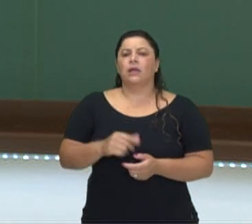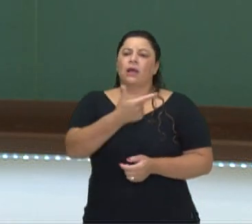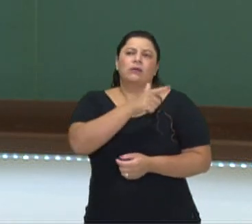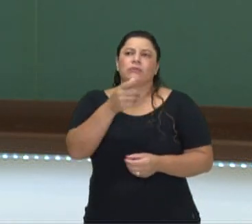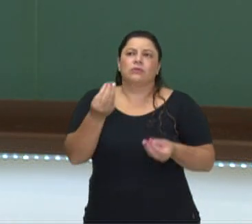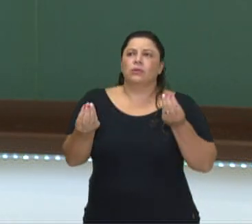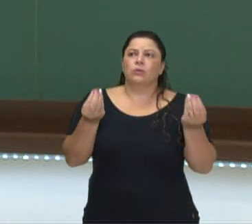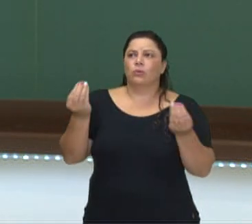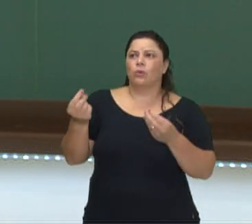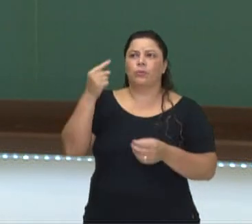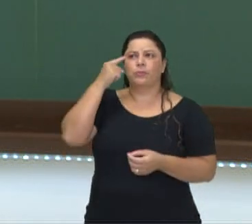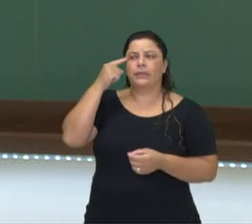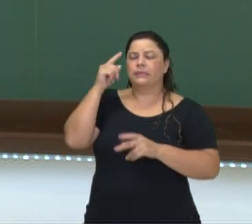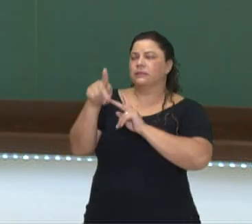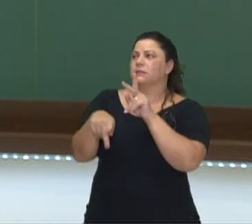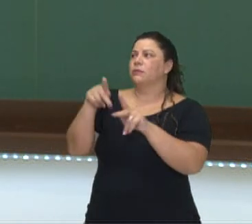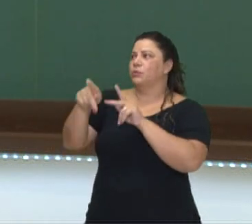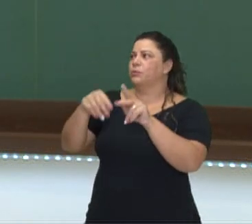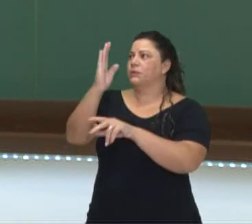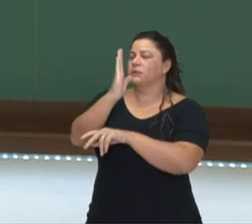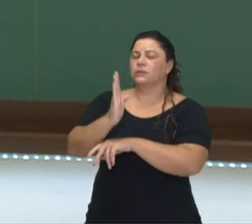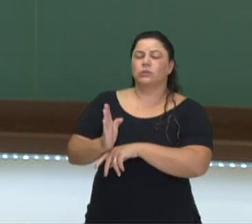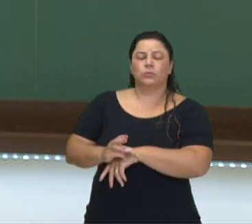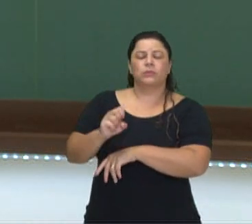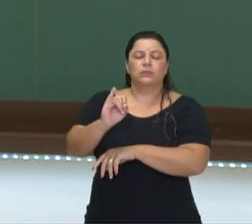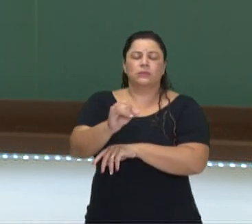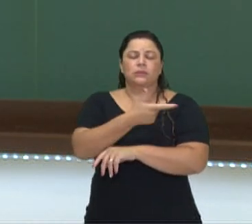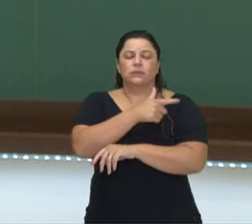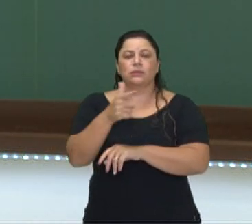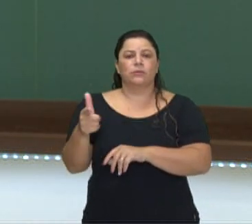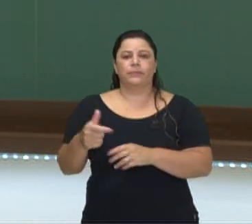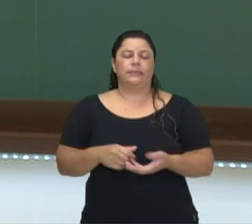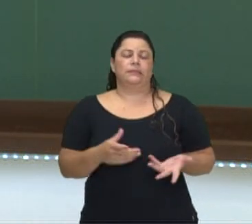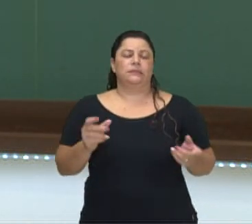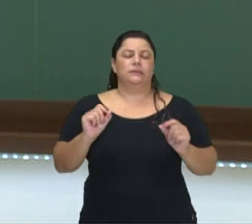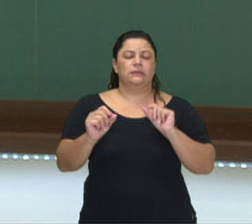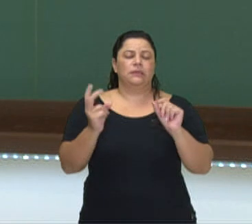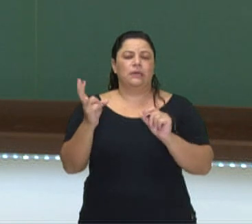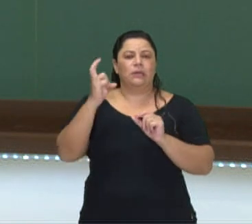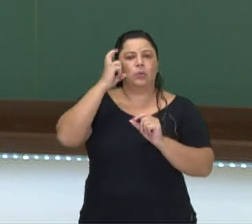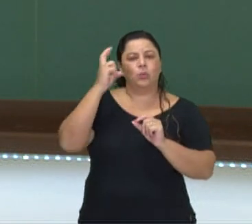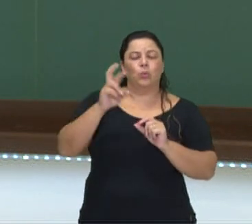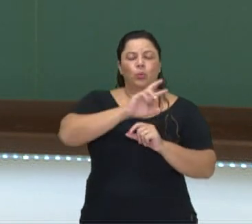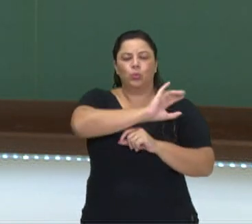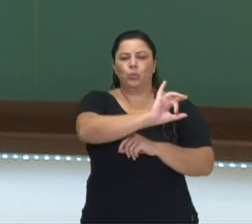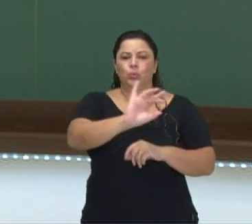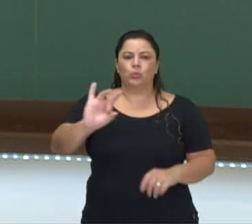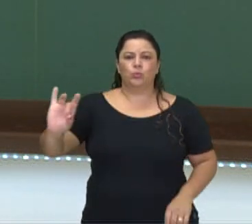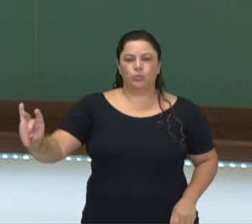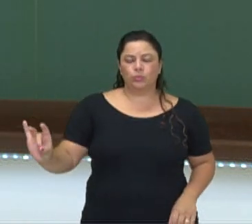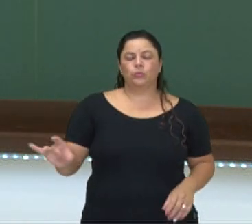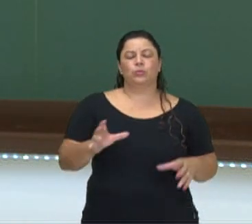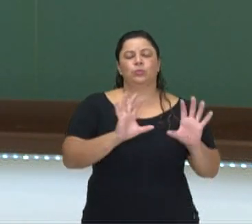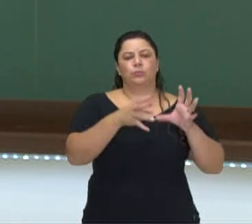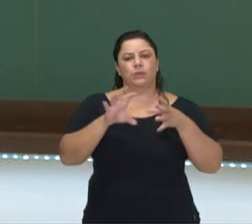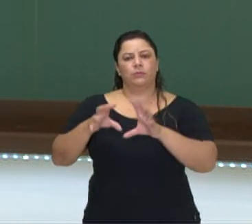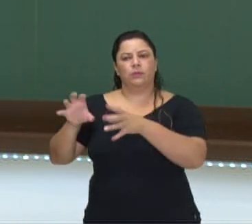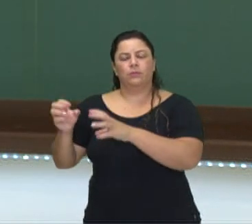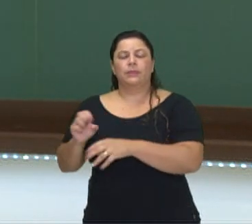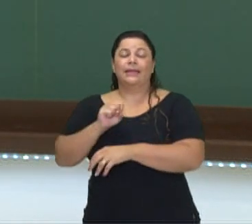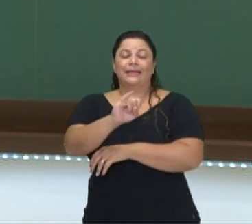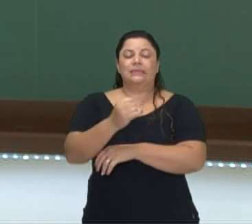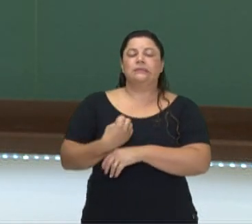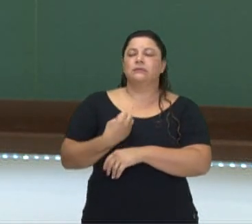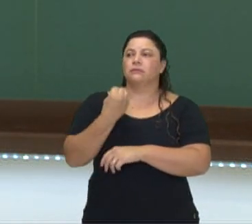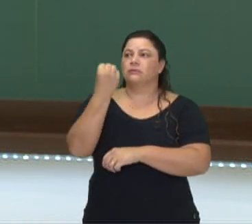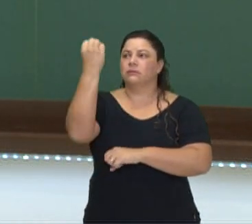como pensar na população do Brasil sem pensar nessa riqueza cultural de cada porção. Se a gente viajar pelo